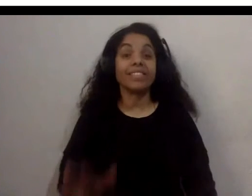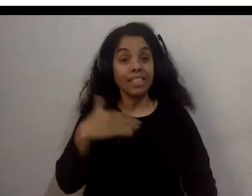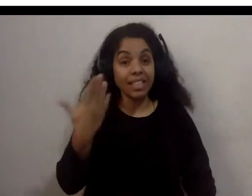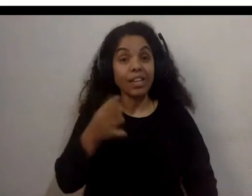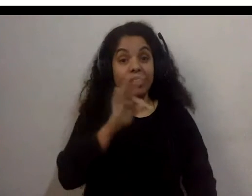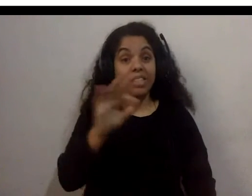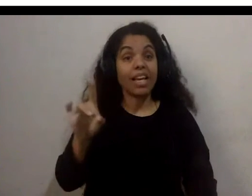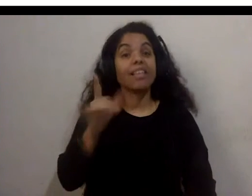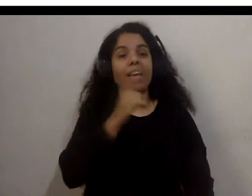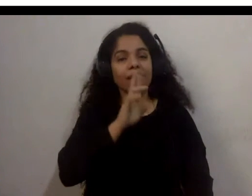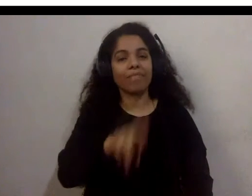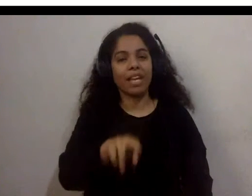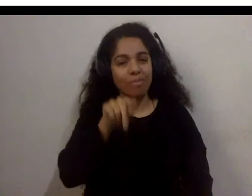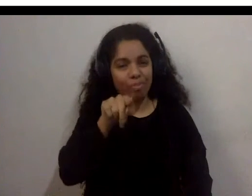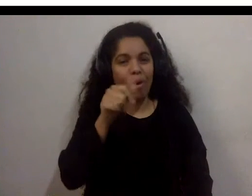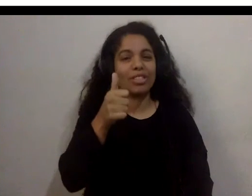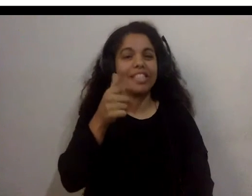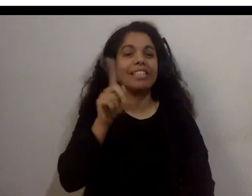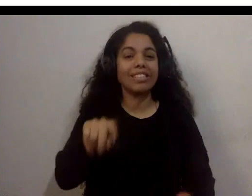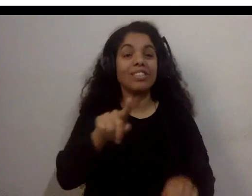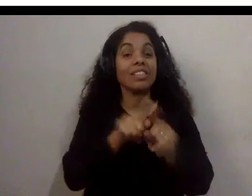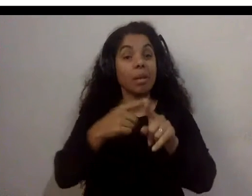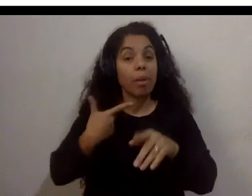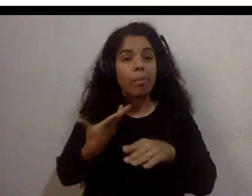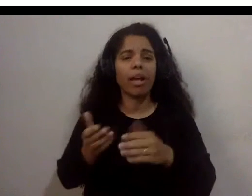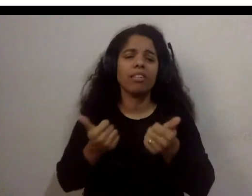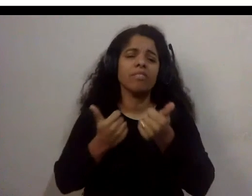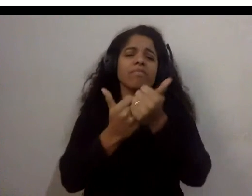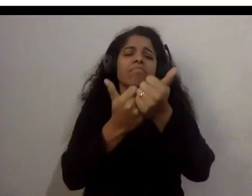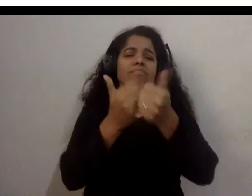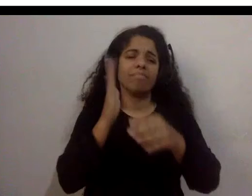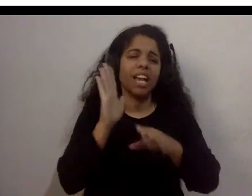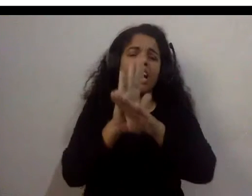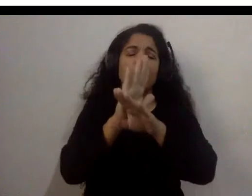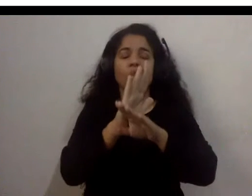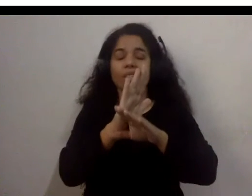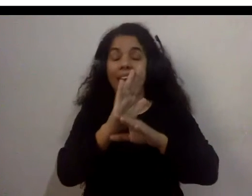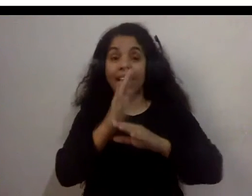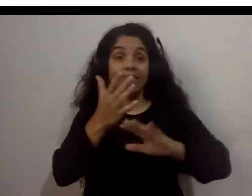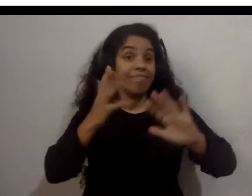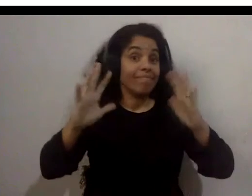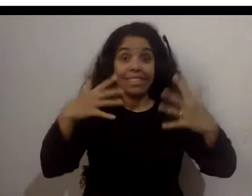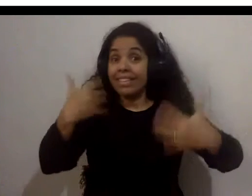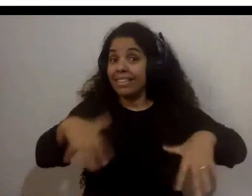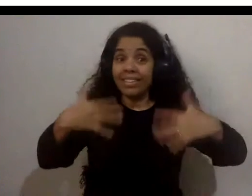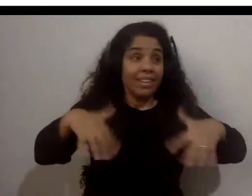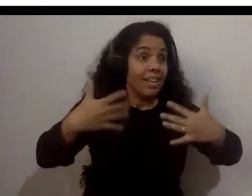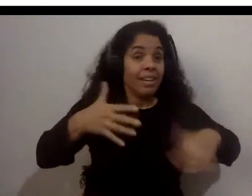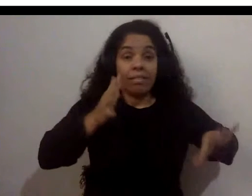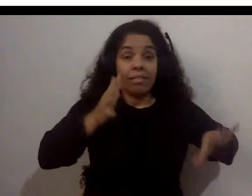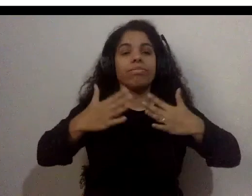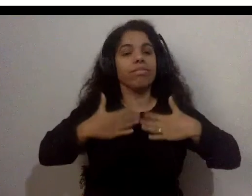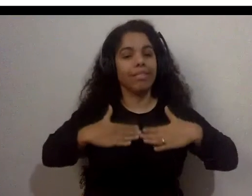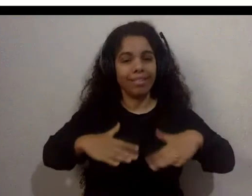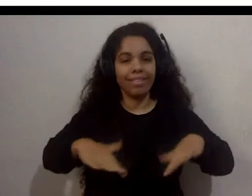o TDD vem para responder essas perguntas e para te ajudar a controlar aquela ansiedade de tomar decisões de tipo, banco de